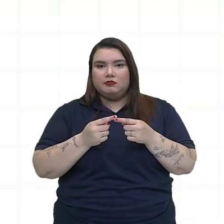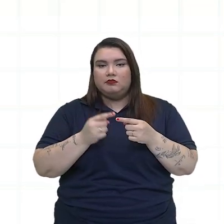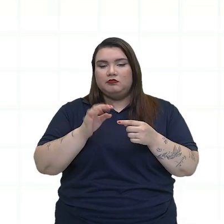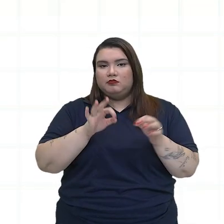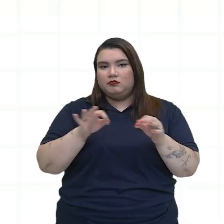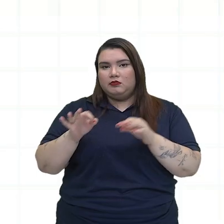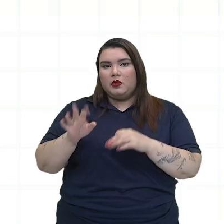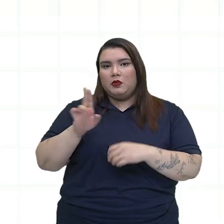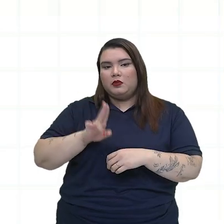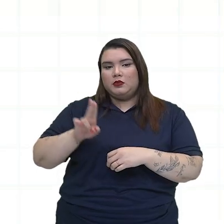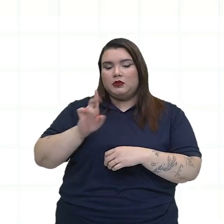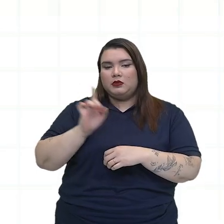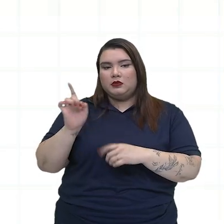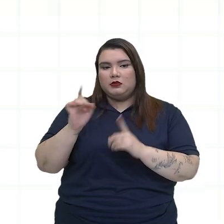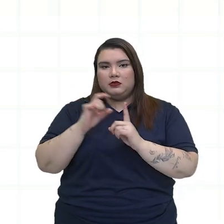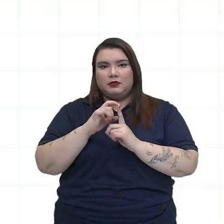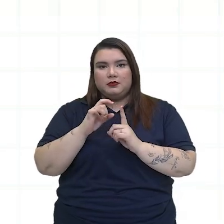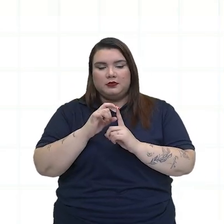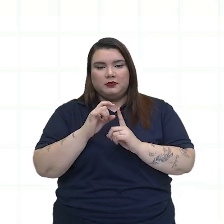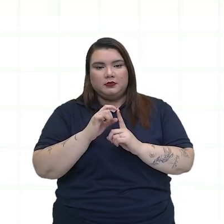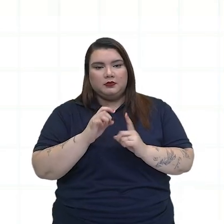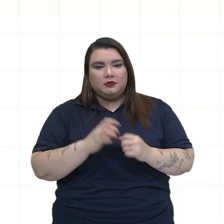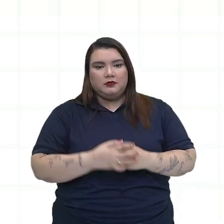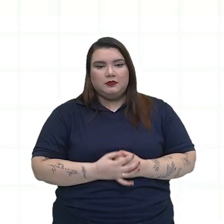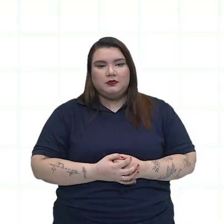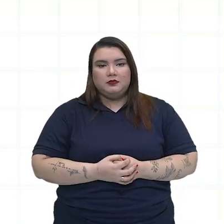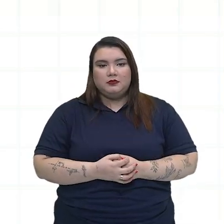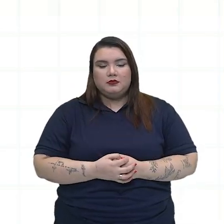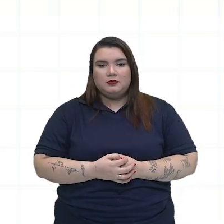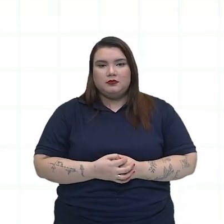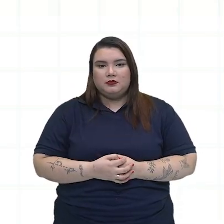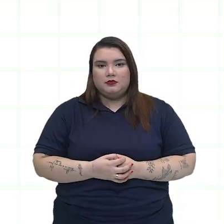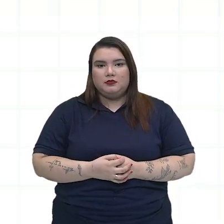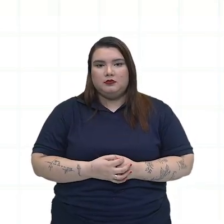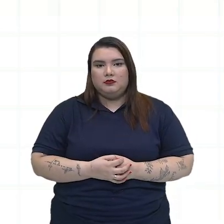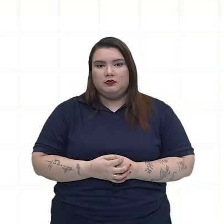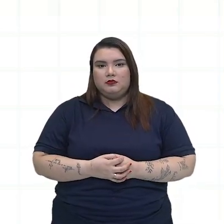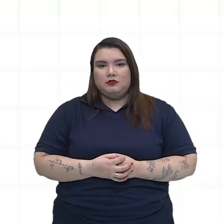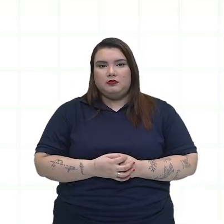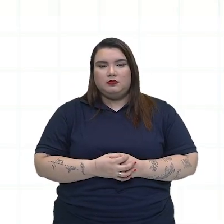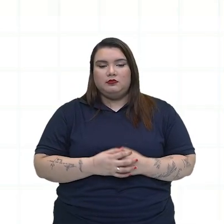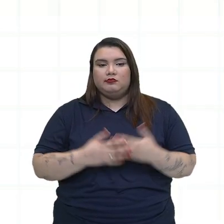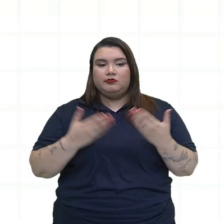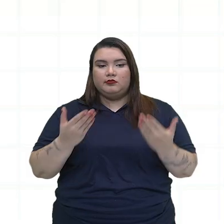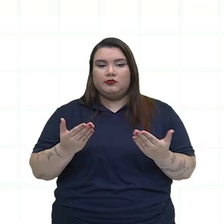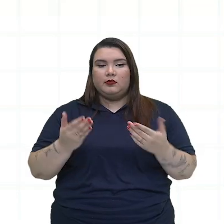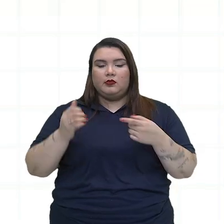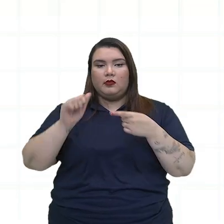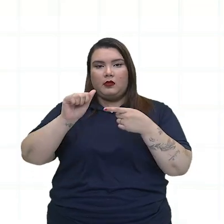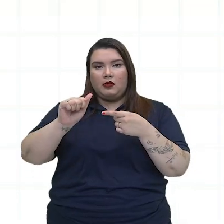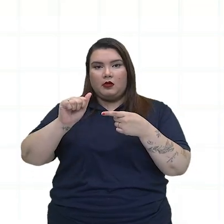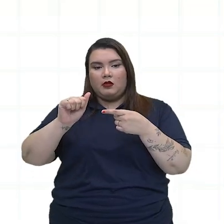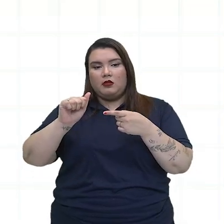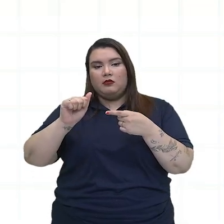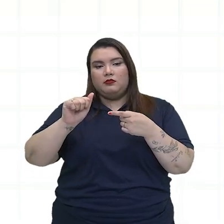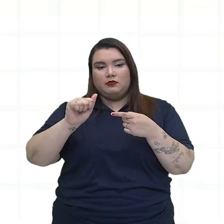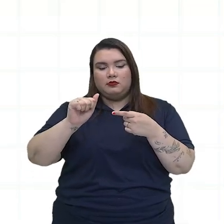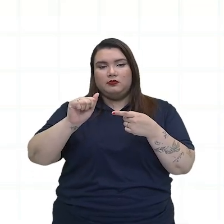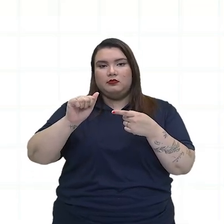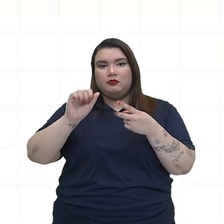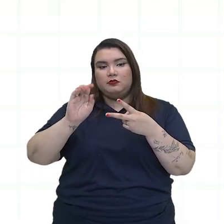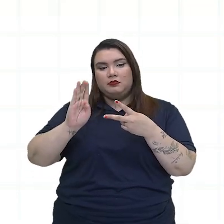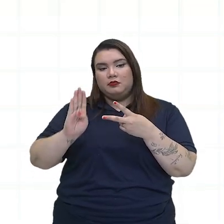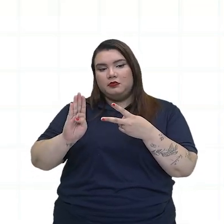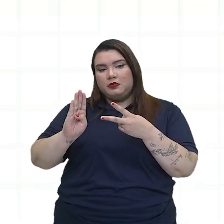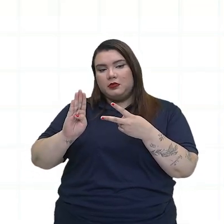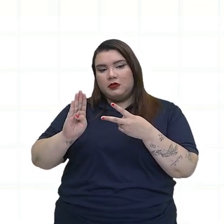confiante, você vai usar confident. As opções are, que é o verbo to be,